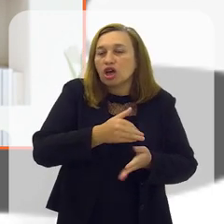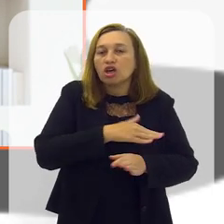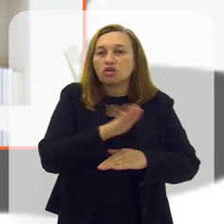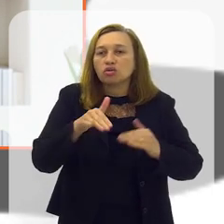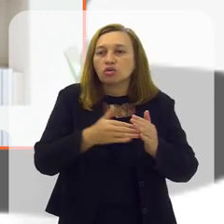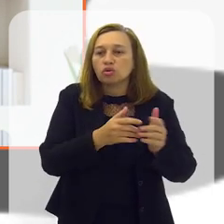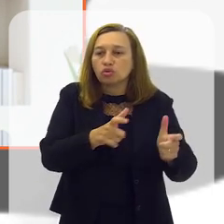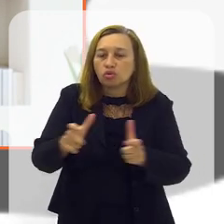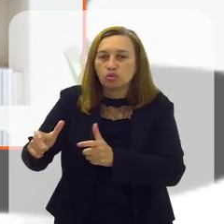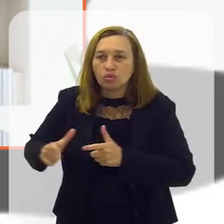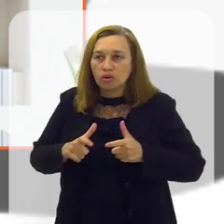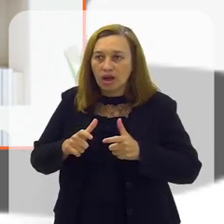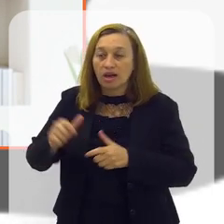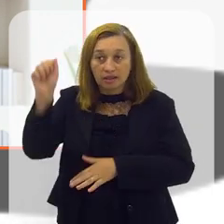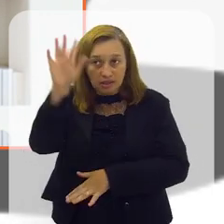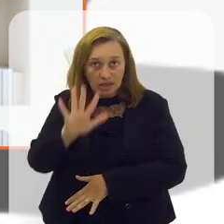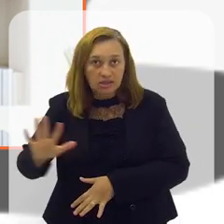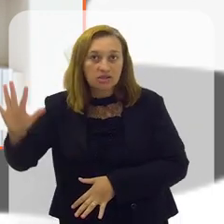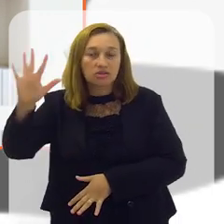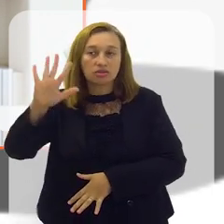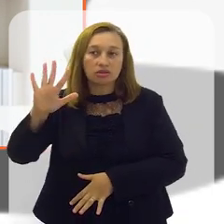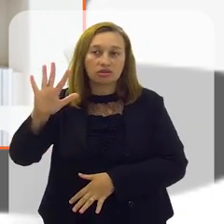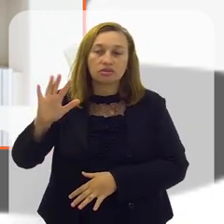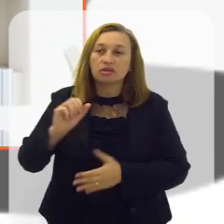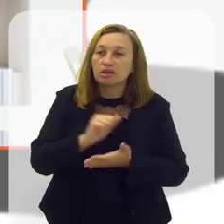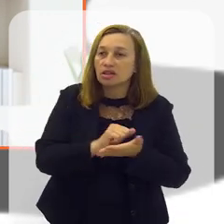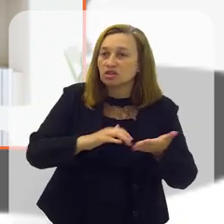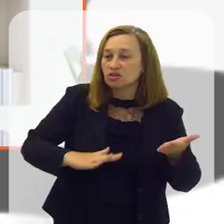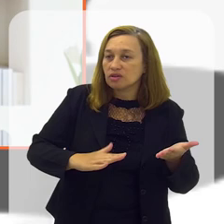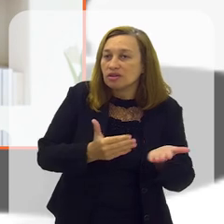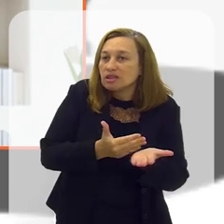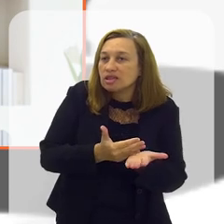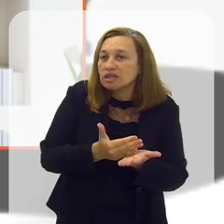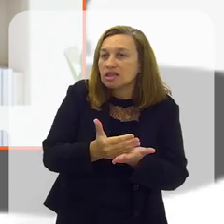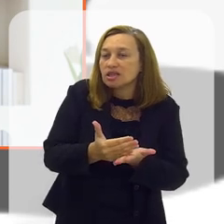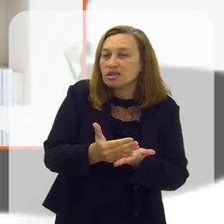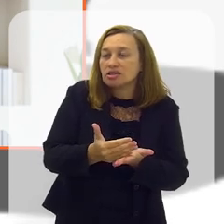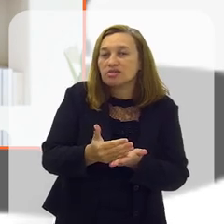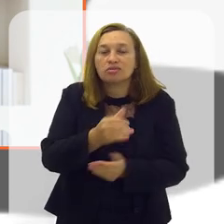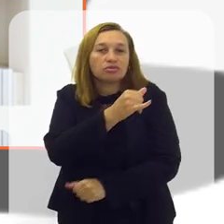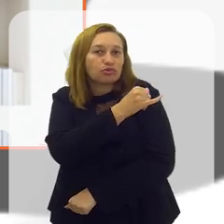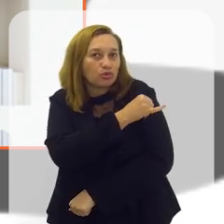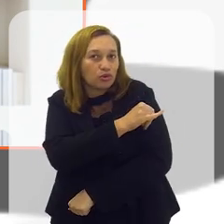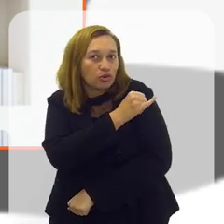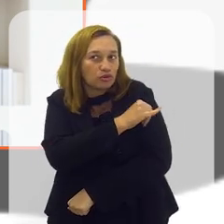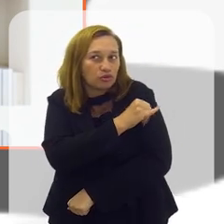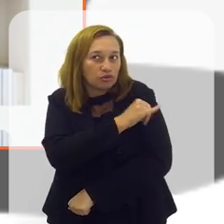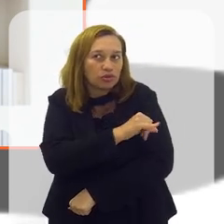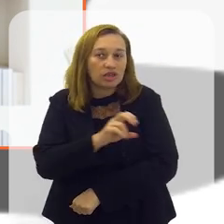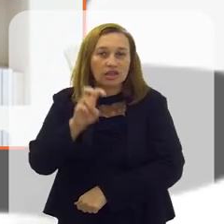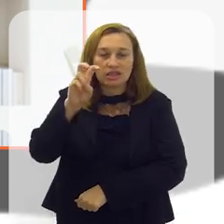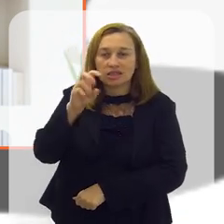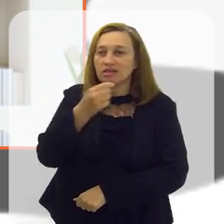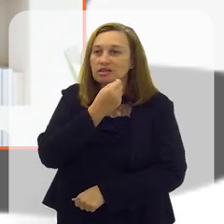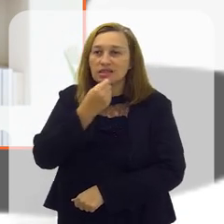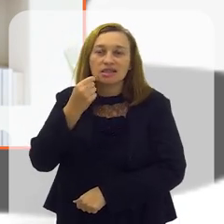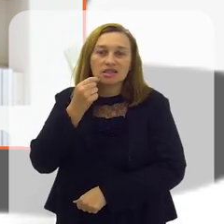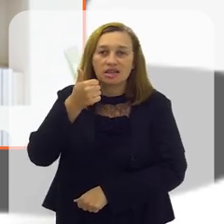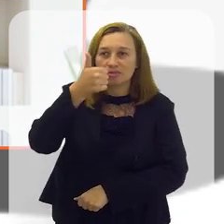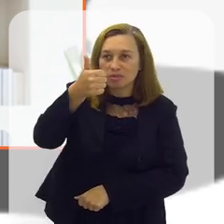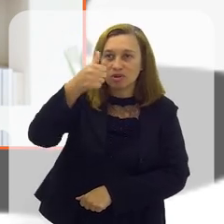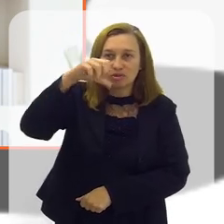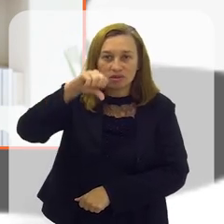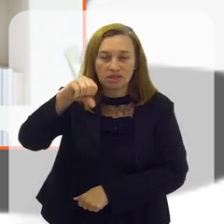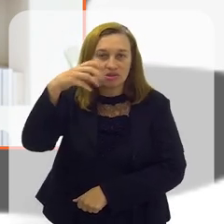por todo o território nacional desde que suas atividades tiveram início na cidade do Rio de Janeiro em 5